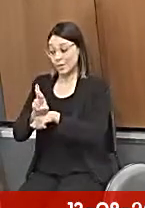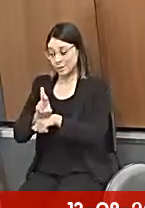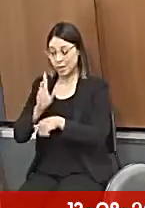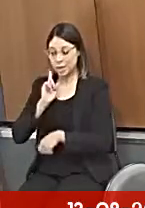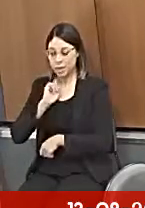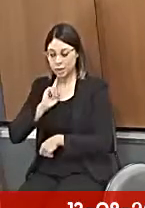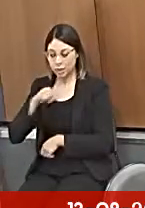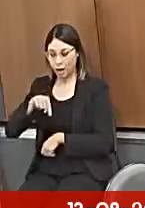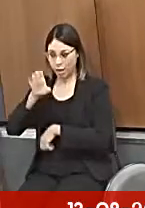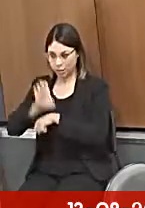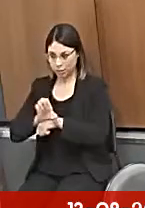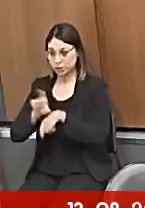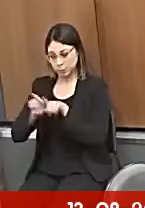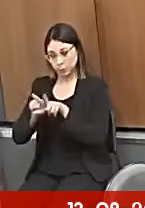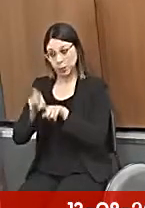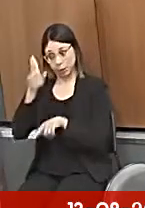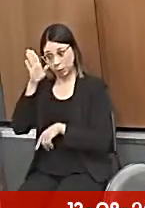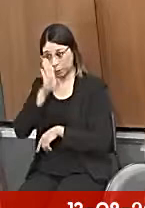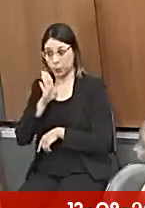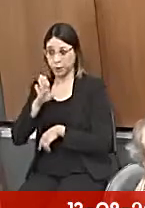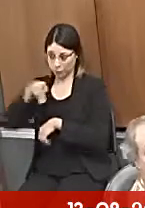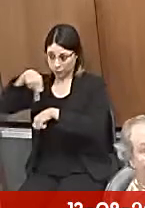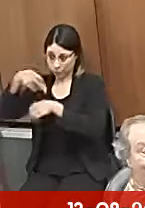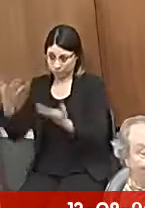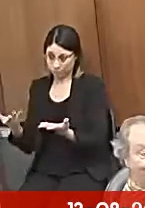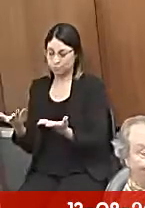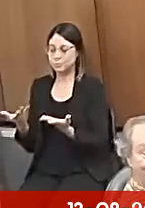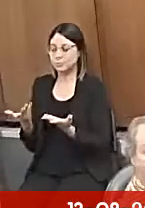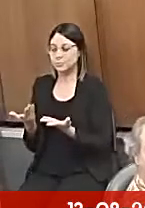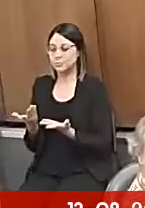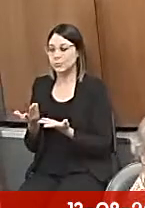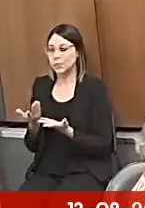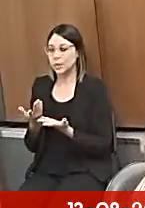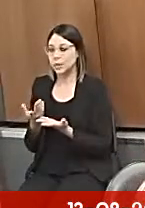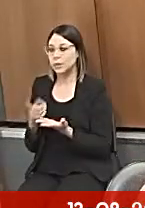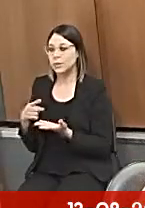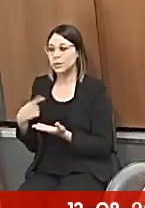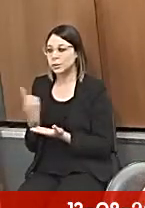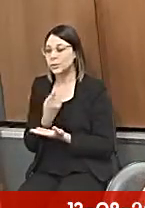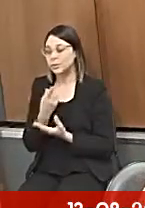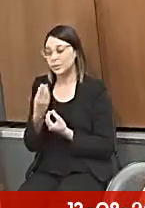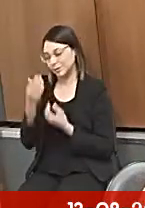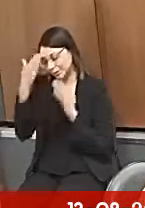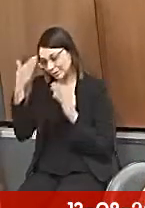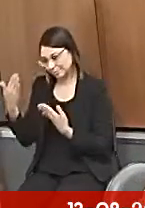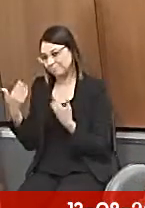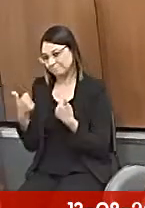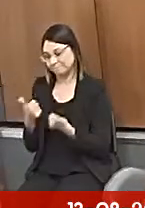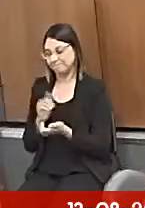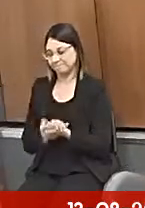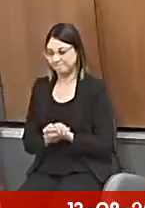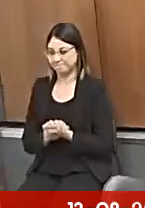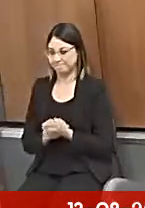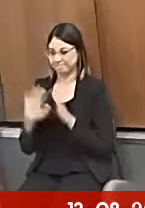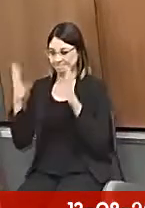se não tivesse mais recursos o que não seria possível ser feito então muito obrigado